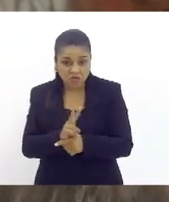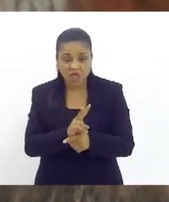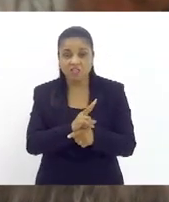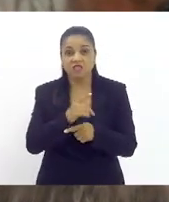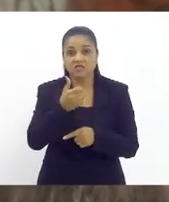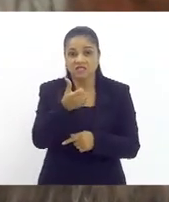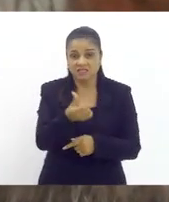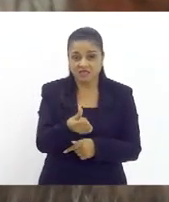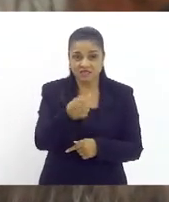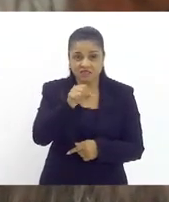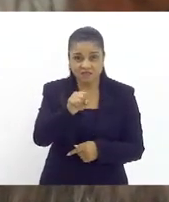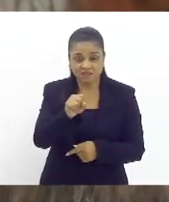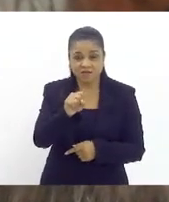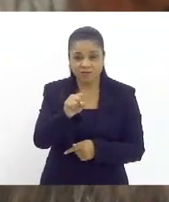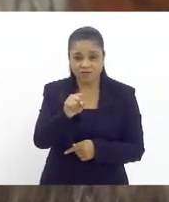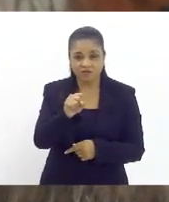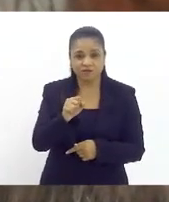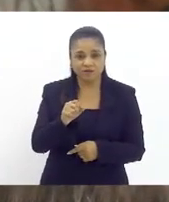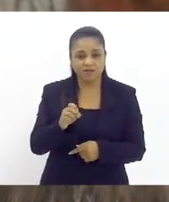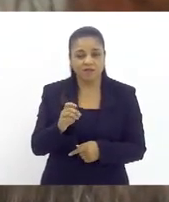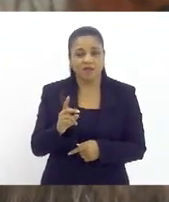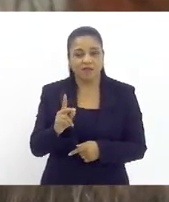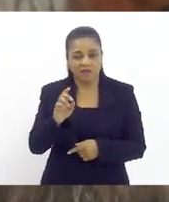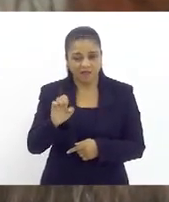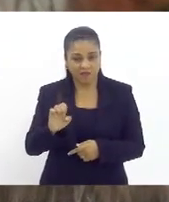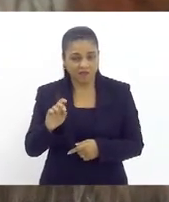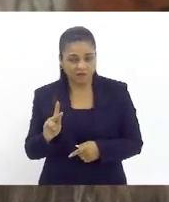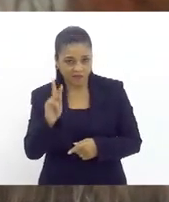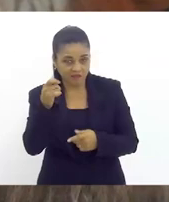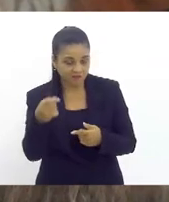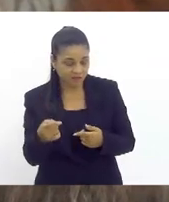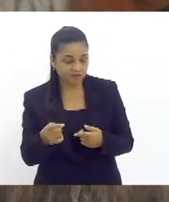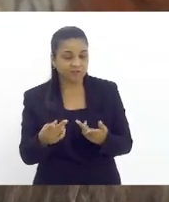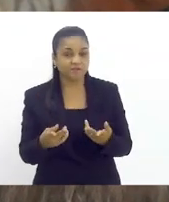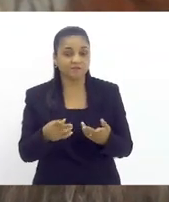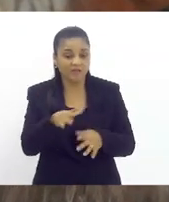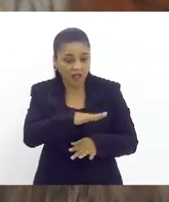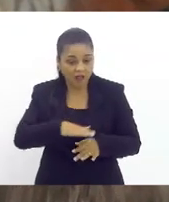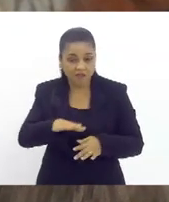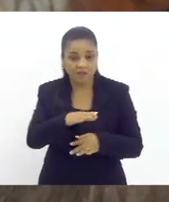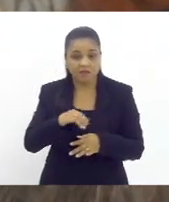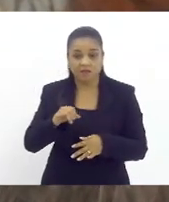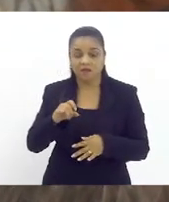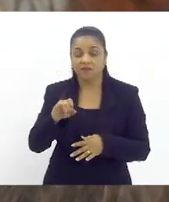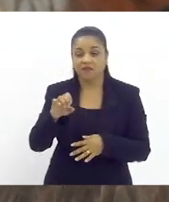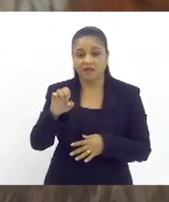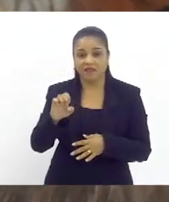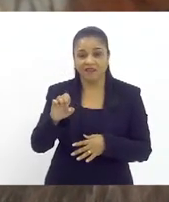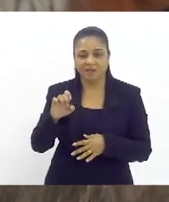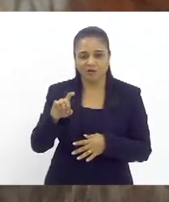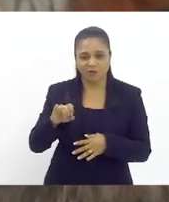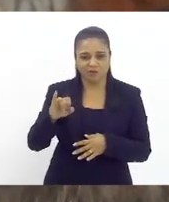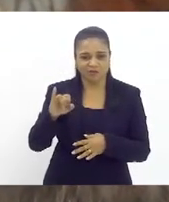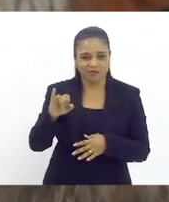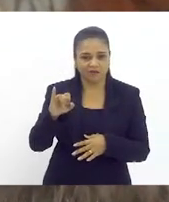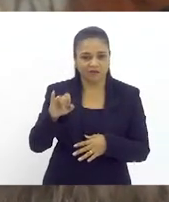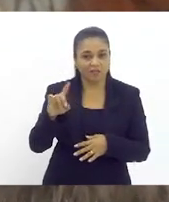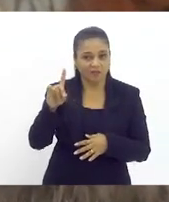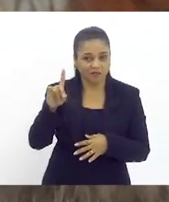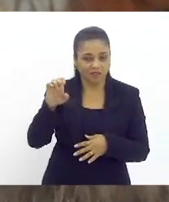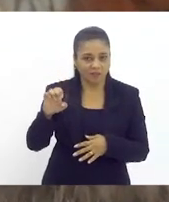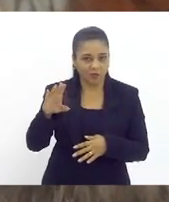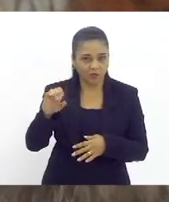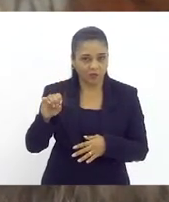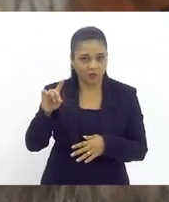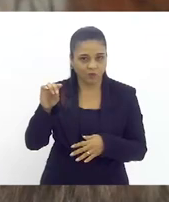hectares de florestas Baixada remanescente Mata Atlântica em Deodoro e a gente ainda tá numa situação que não consegue a gestão pública entrar no